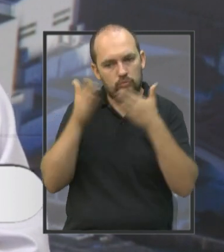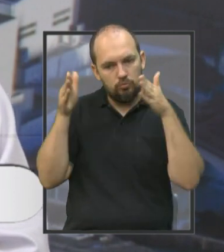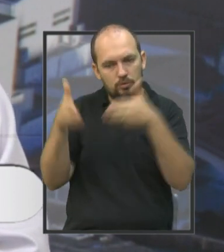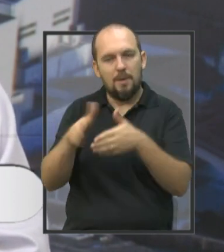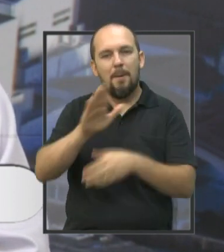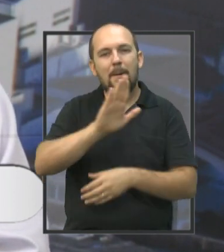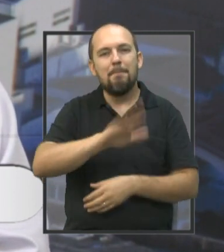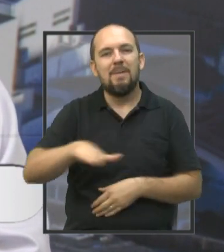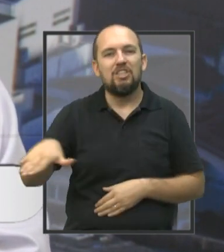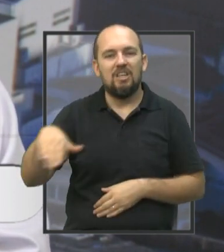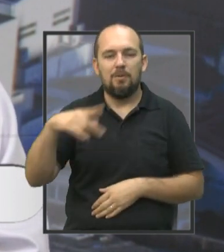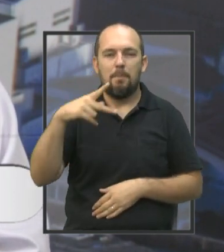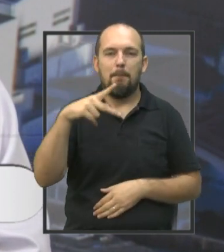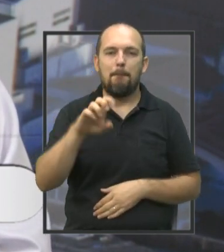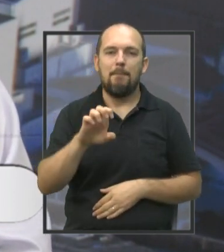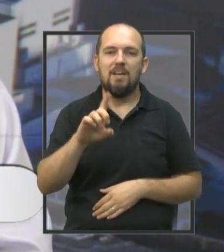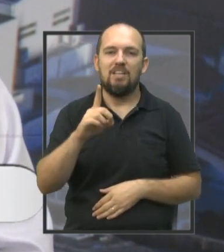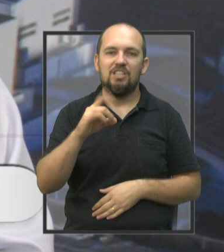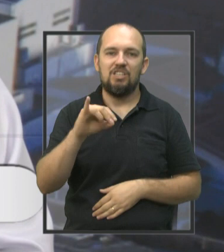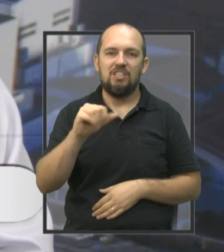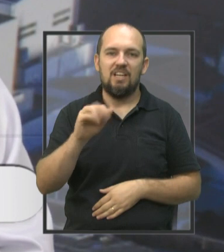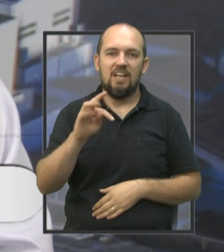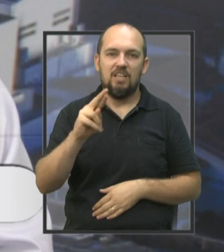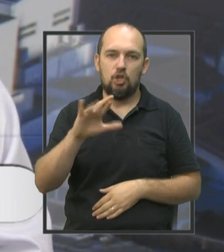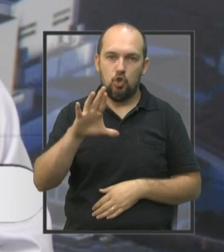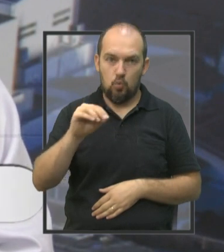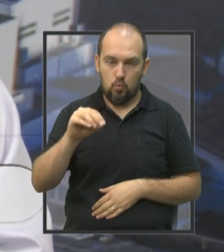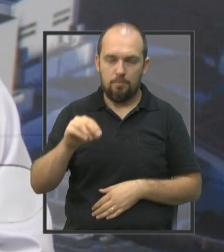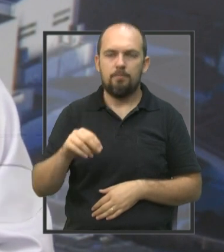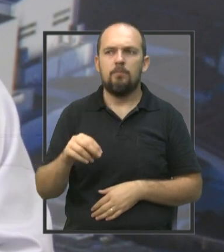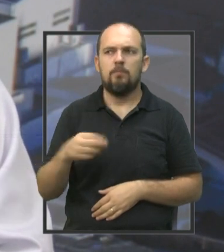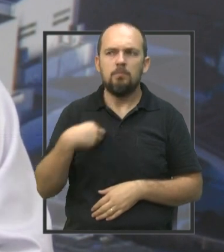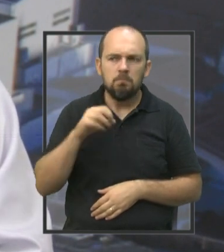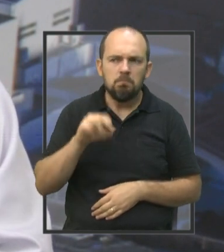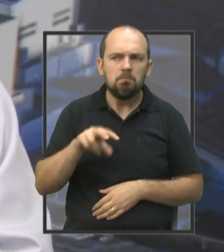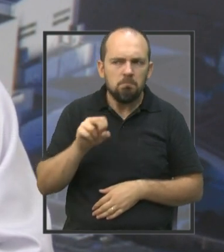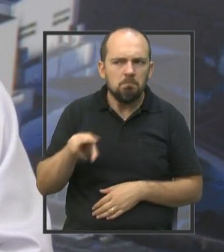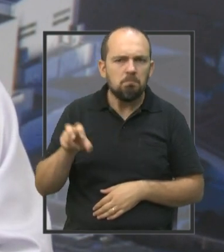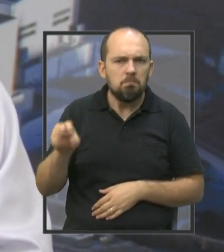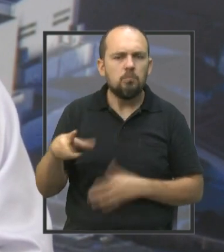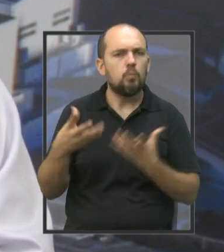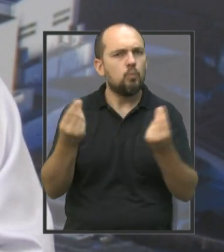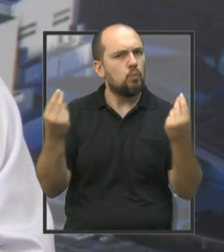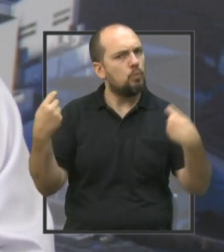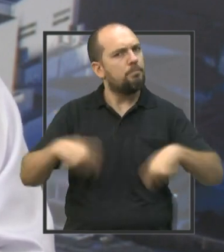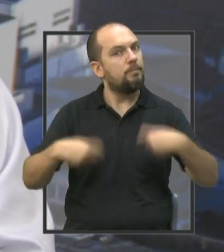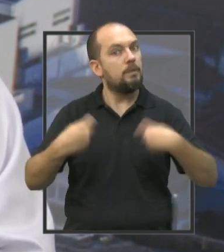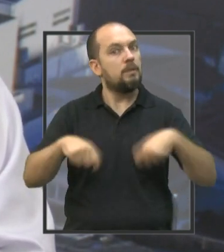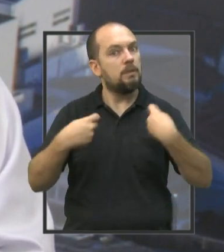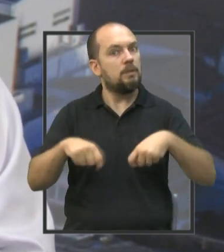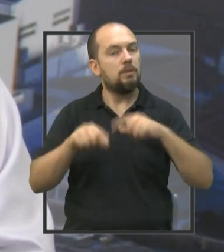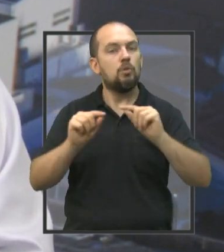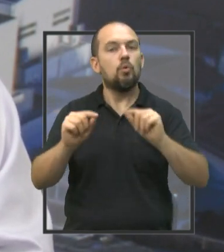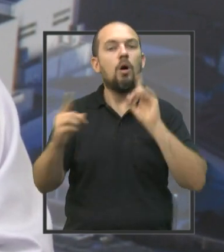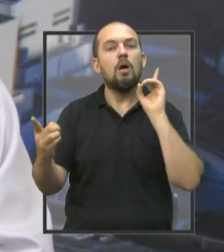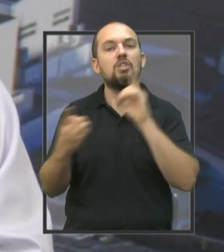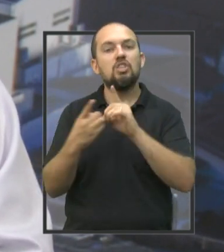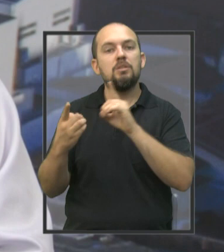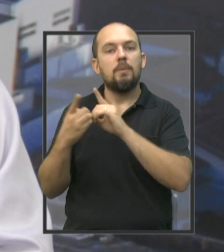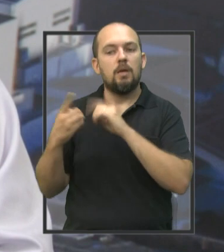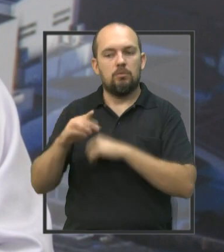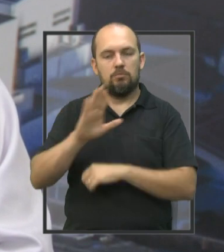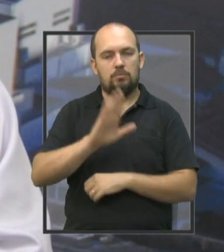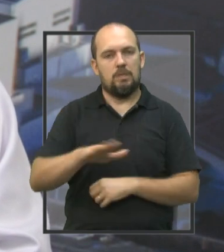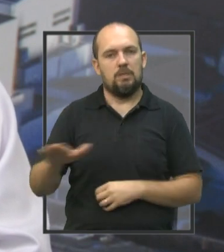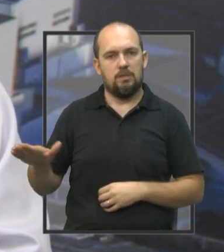a pediatria. Então a gente vê que tem muitas pessoas precisando de atendimento